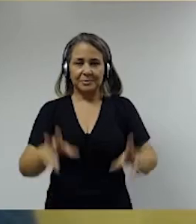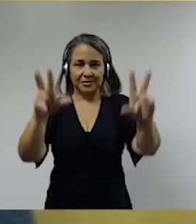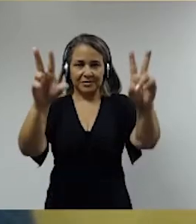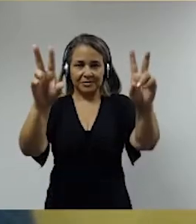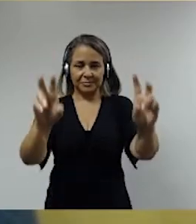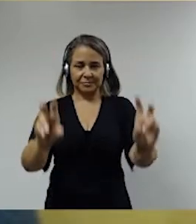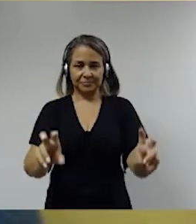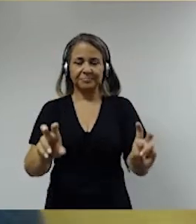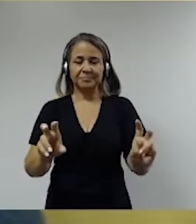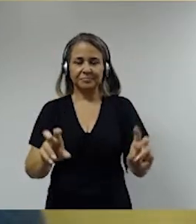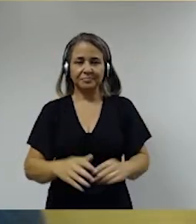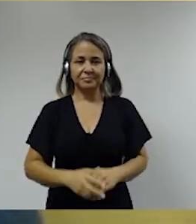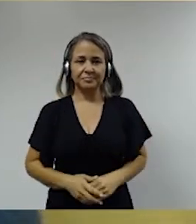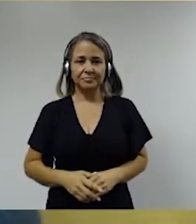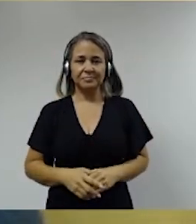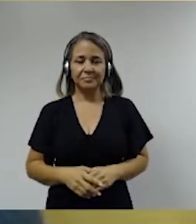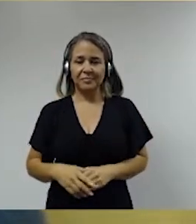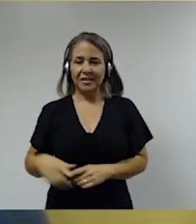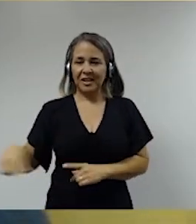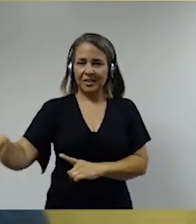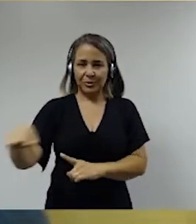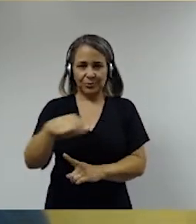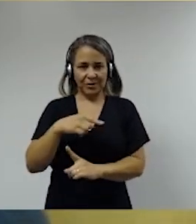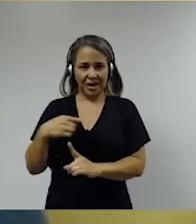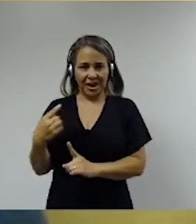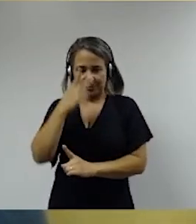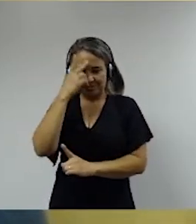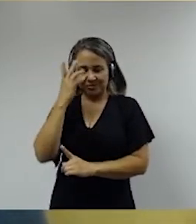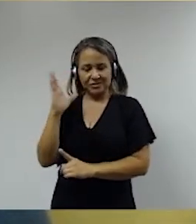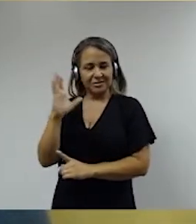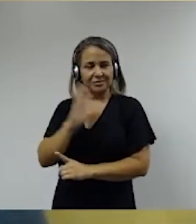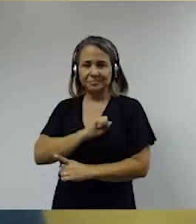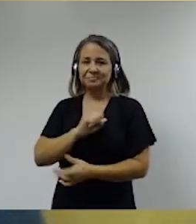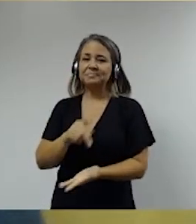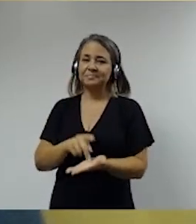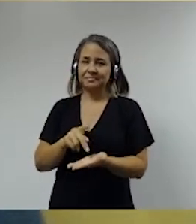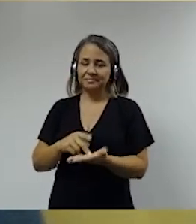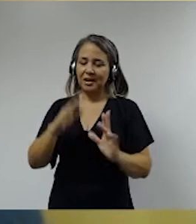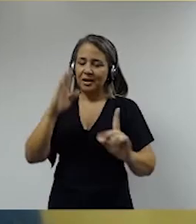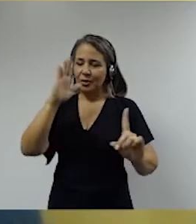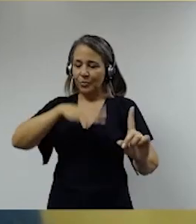painel, ladeada de pessoas que eu tenho grande admiração,